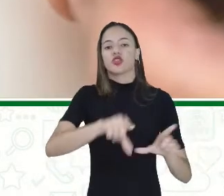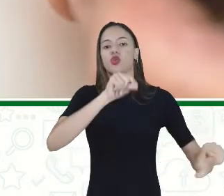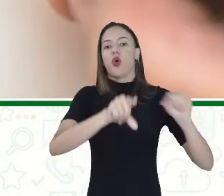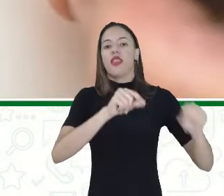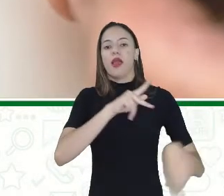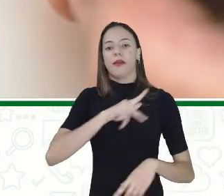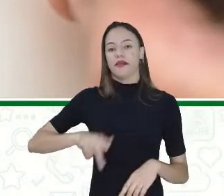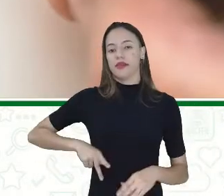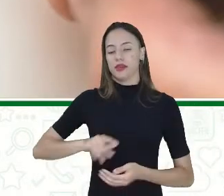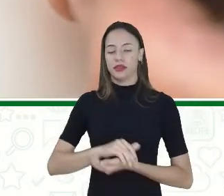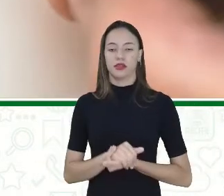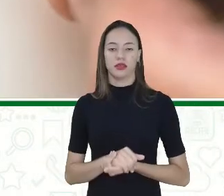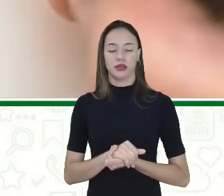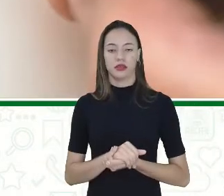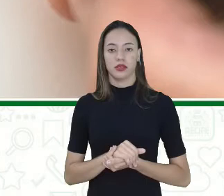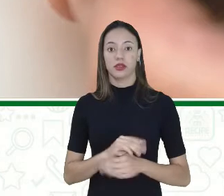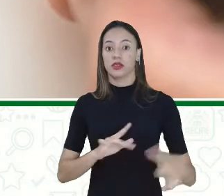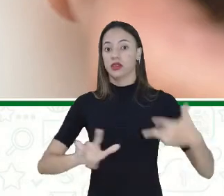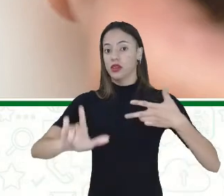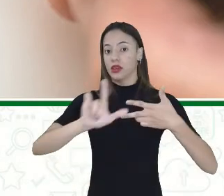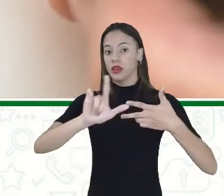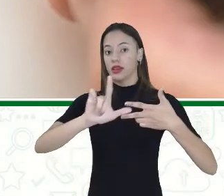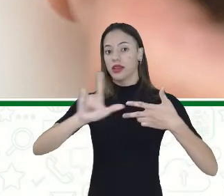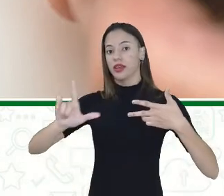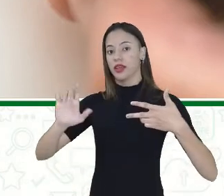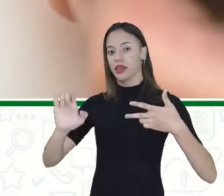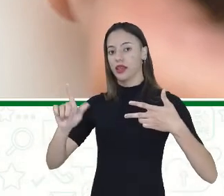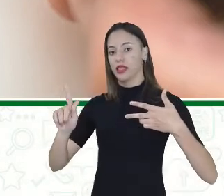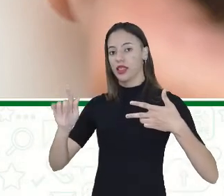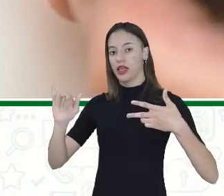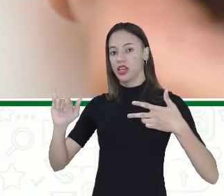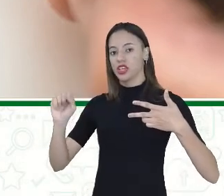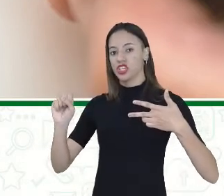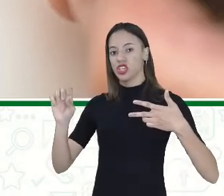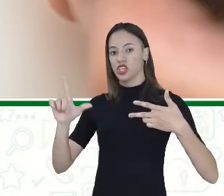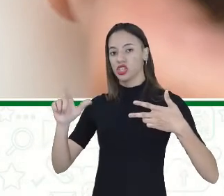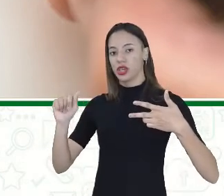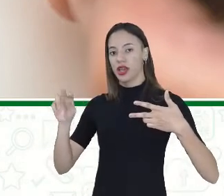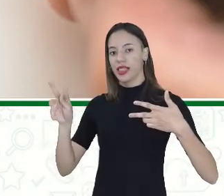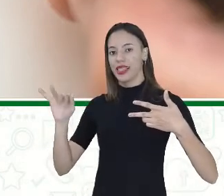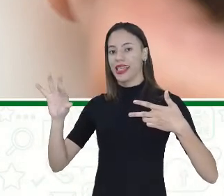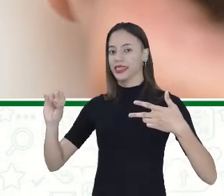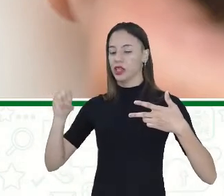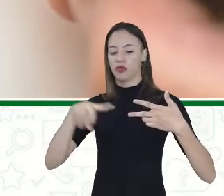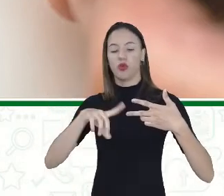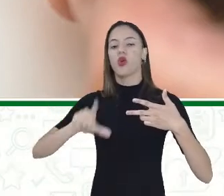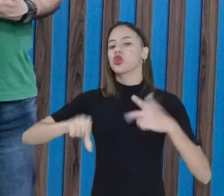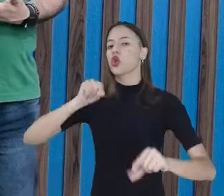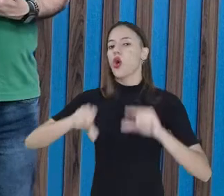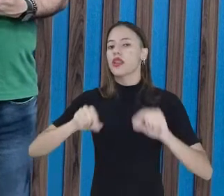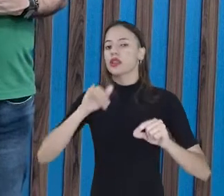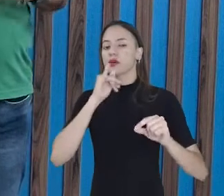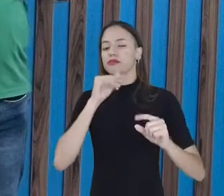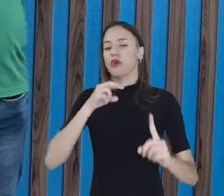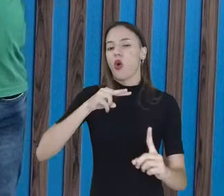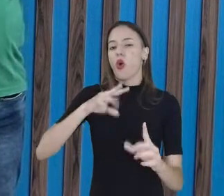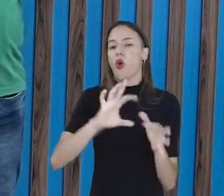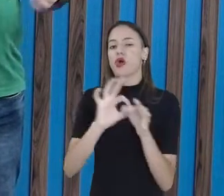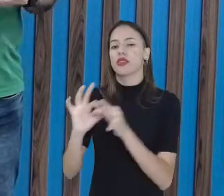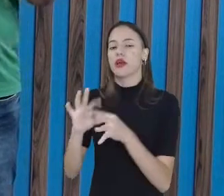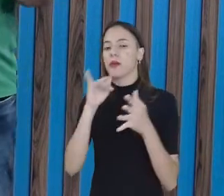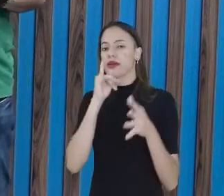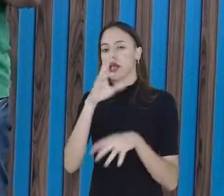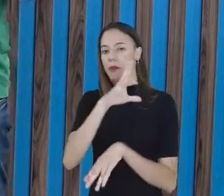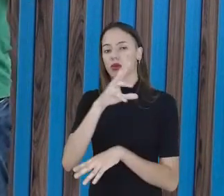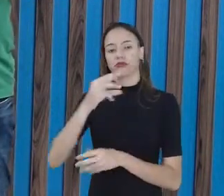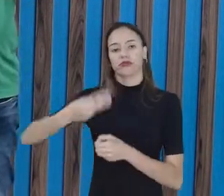Então, o poder legislativo também é escolhido em nível municipal, né, na mesma eleição. Na eleição